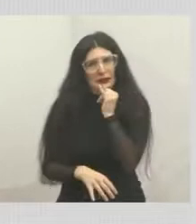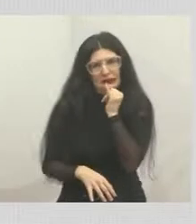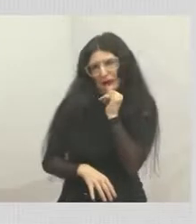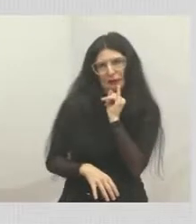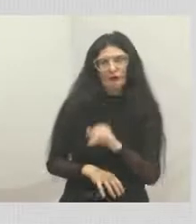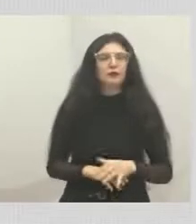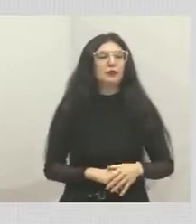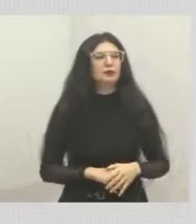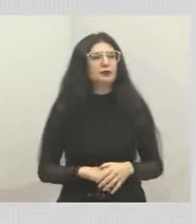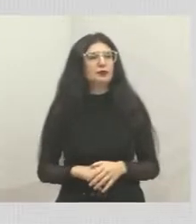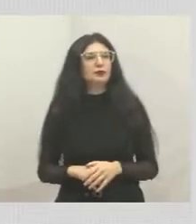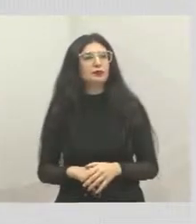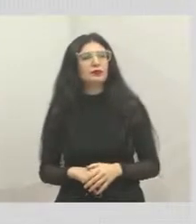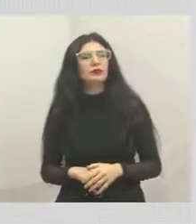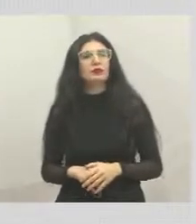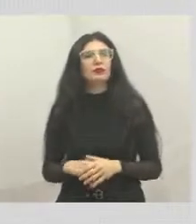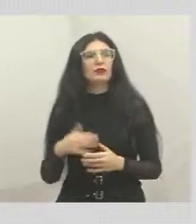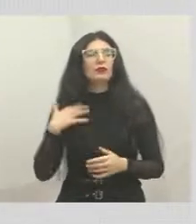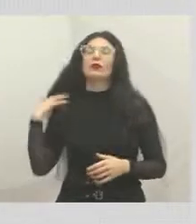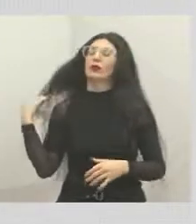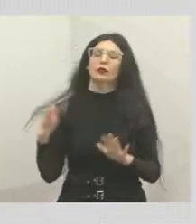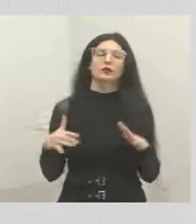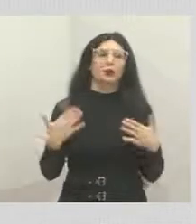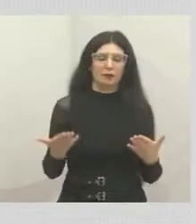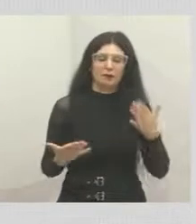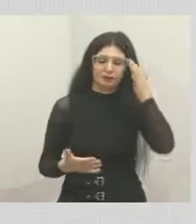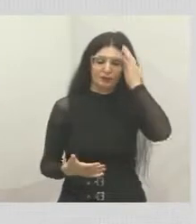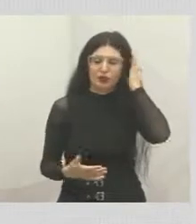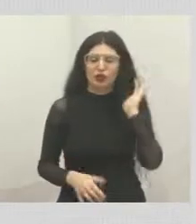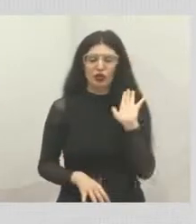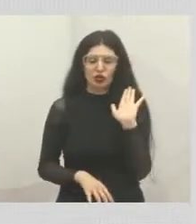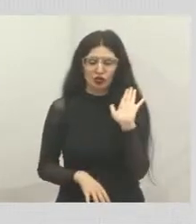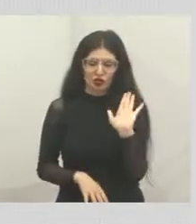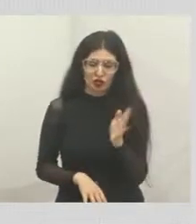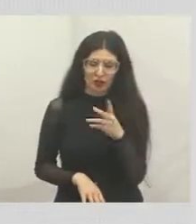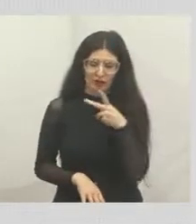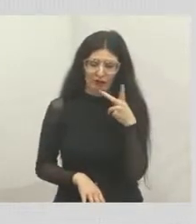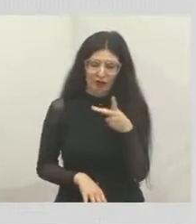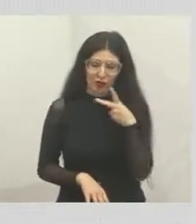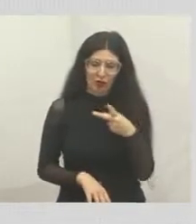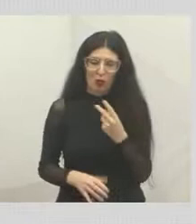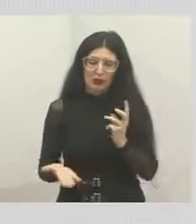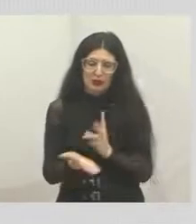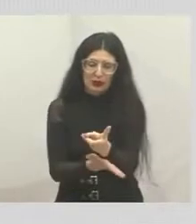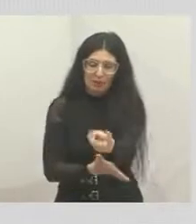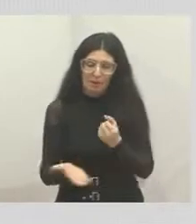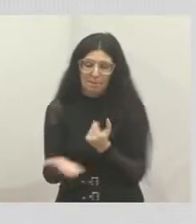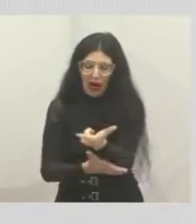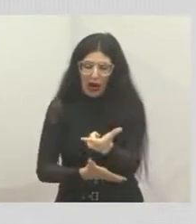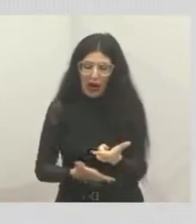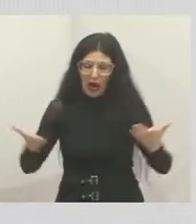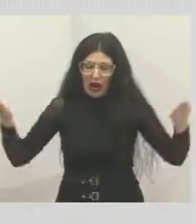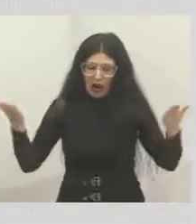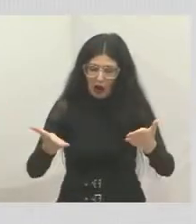Uma vez falado no quadro anterior sobre receitas correntes, agora vamos falar sobre receitas de